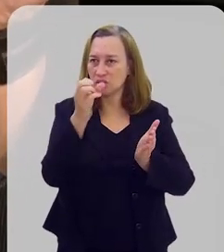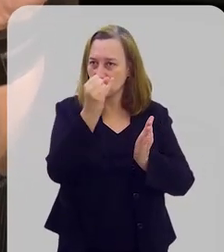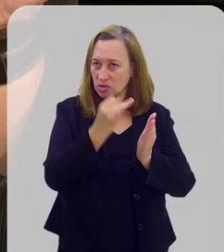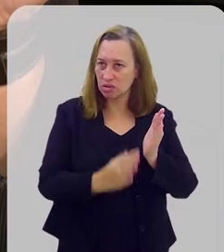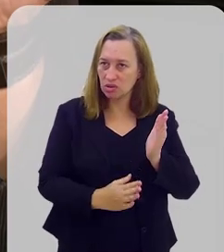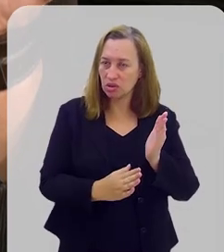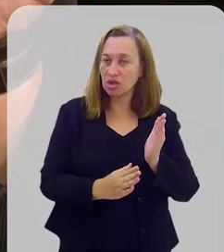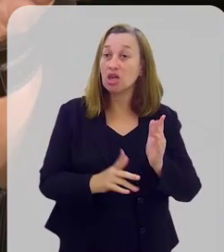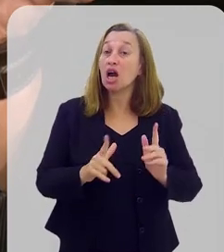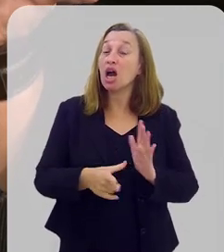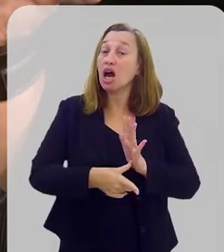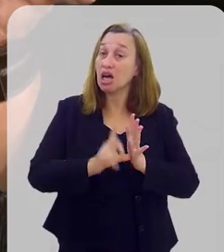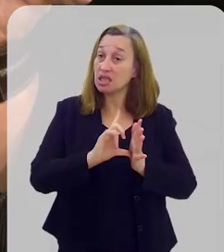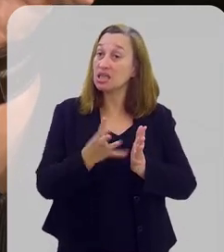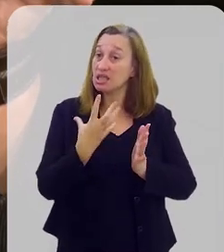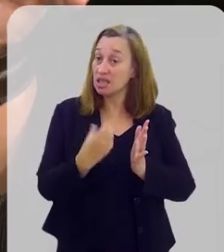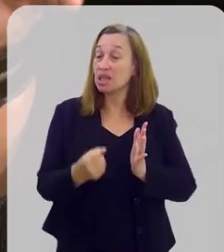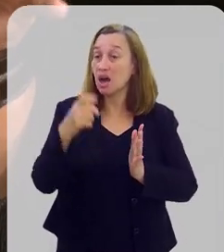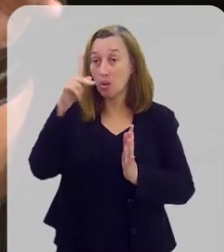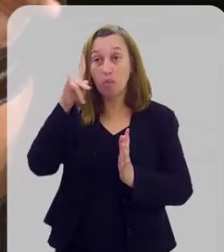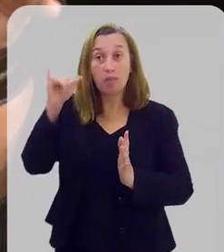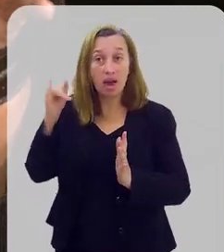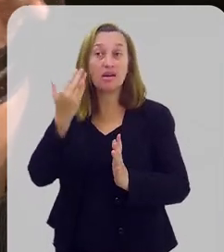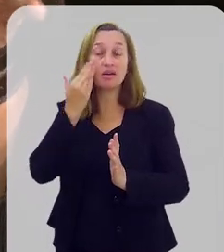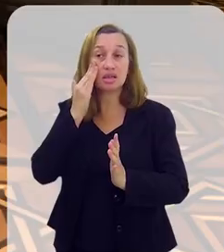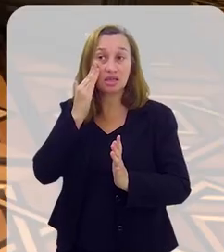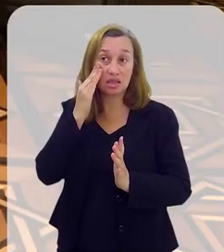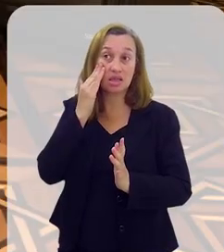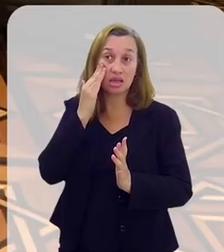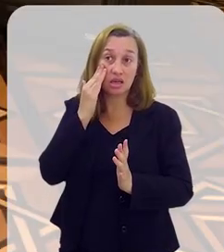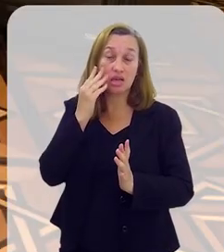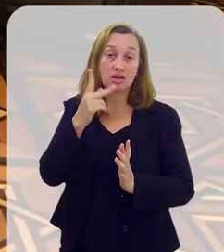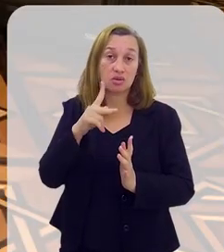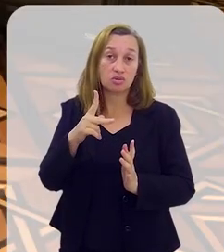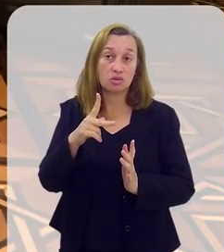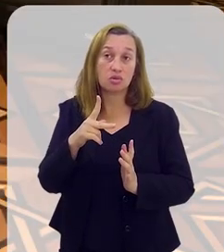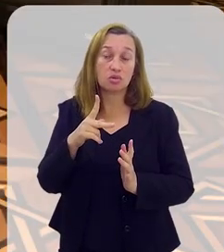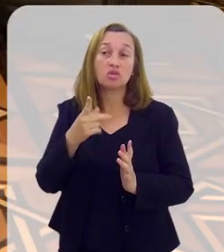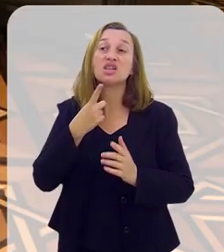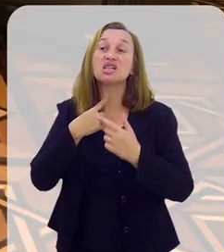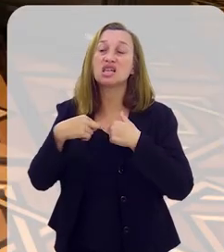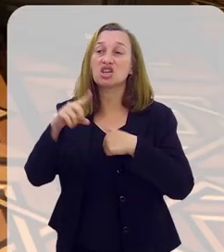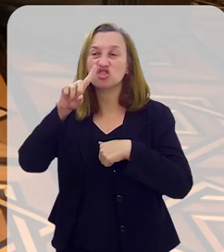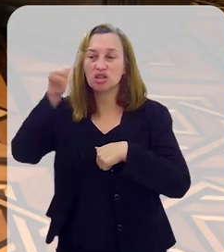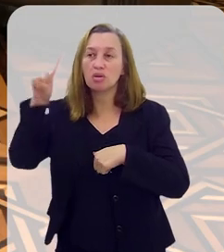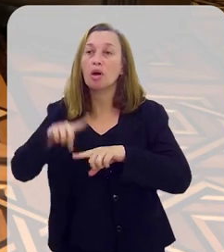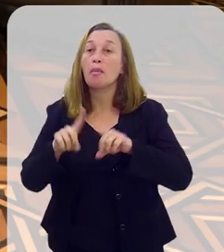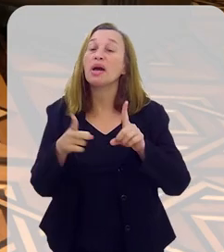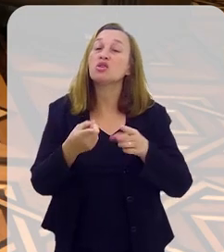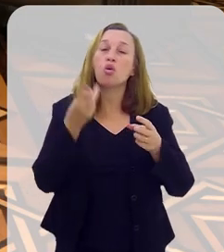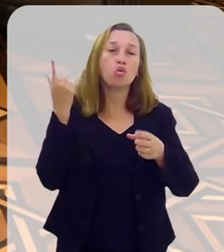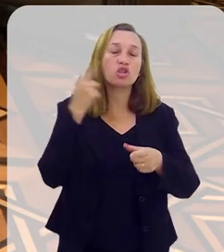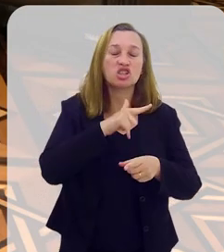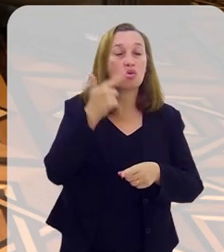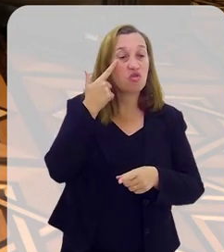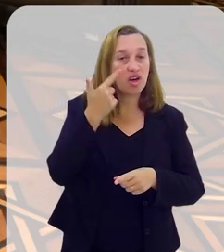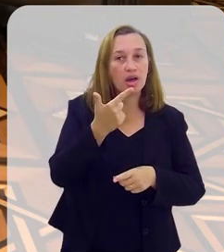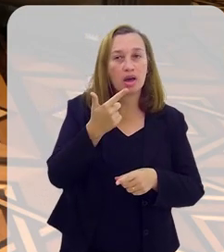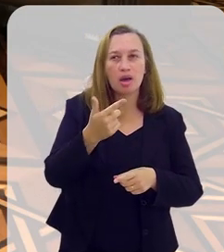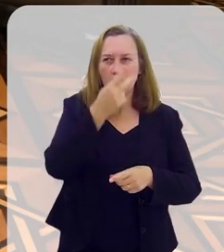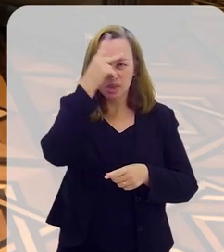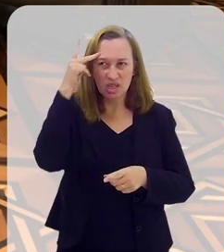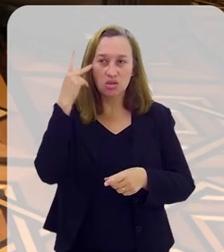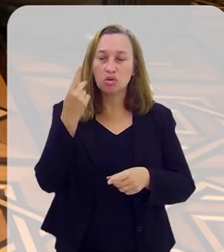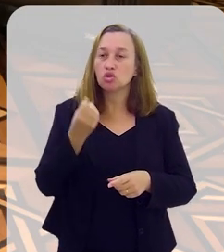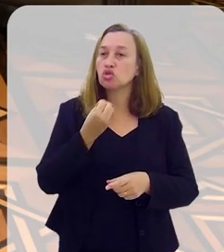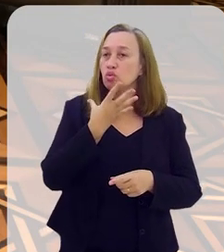dele realmente aceitar o pai e entender o seu papel e o seu a complexidade que Deus queria mas eu consigo ver pessoas do